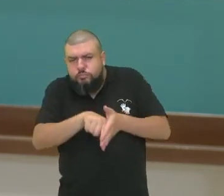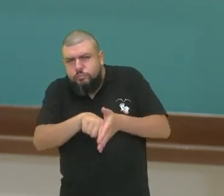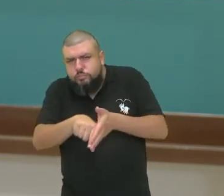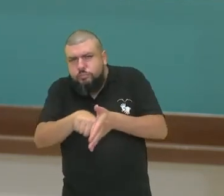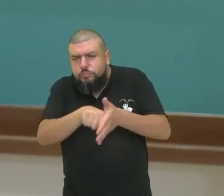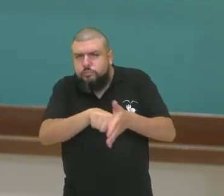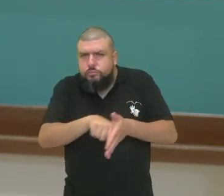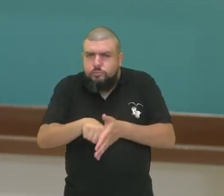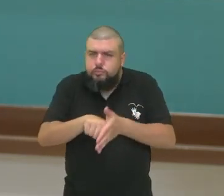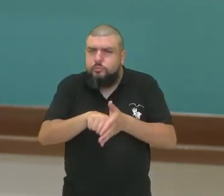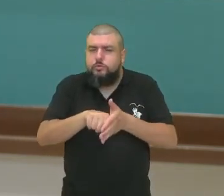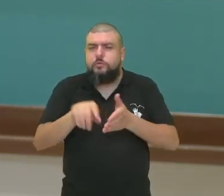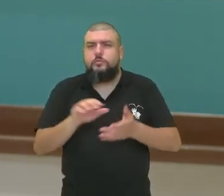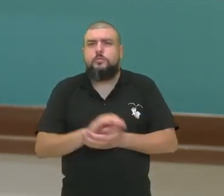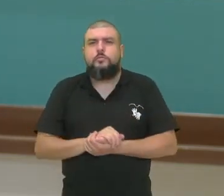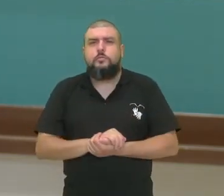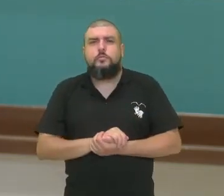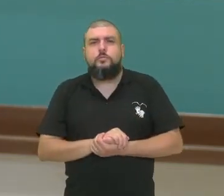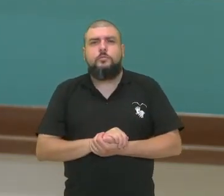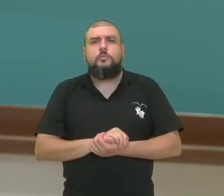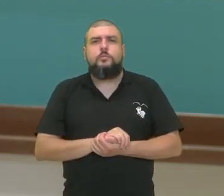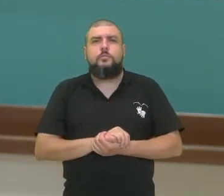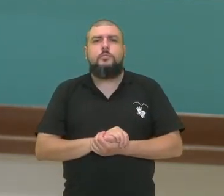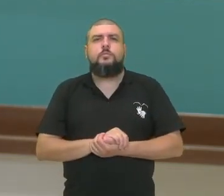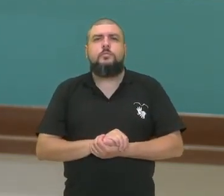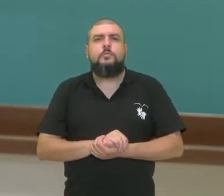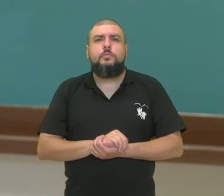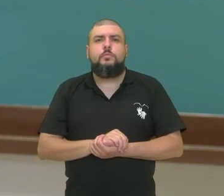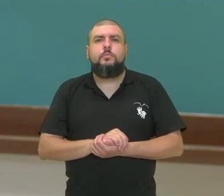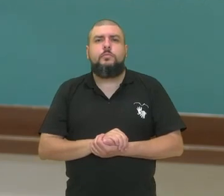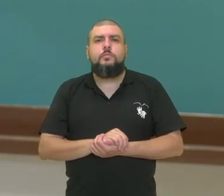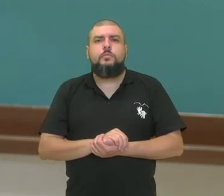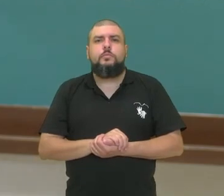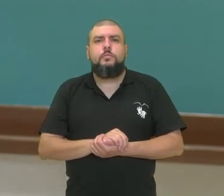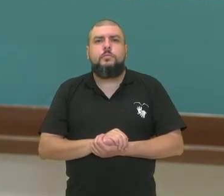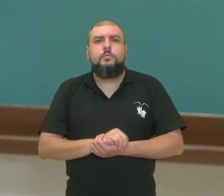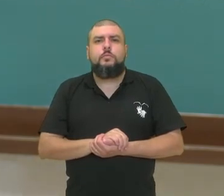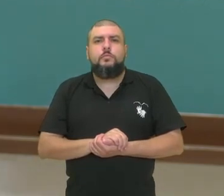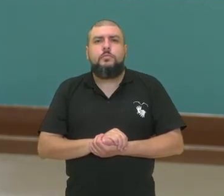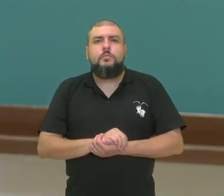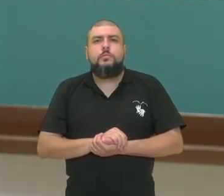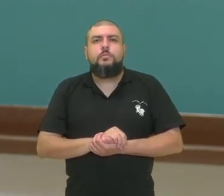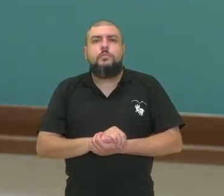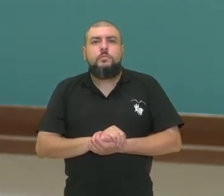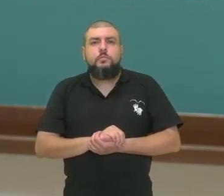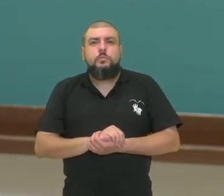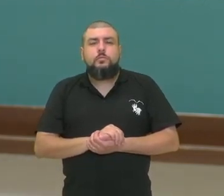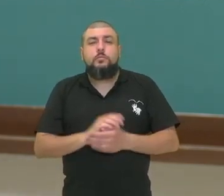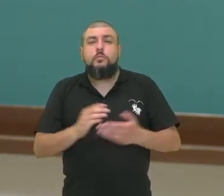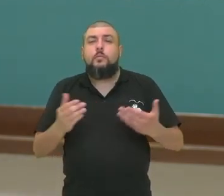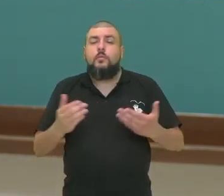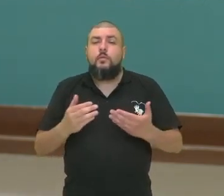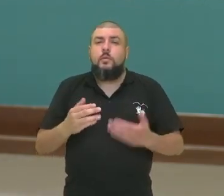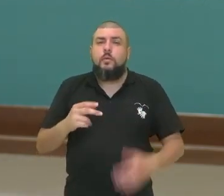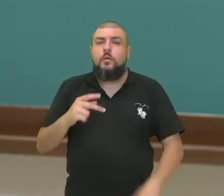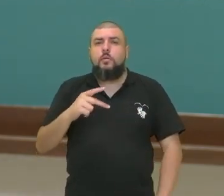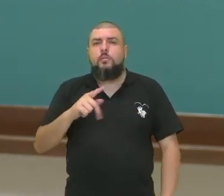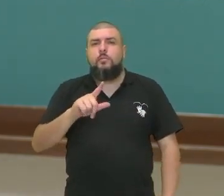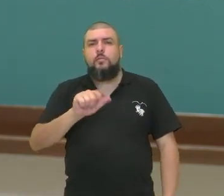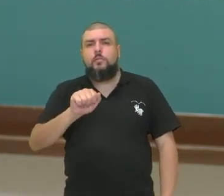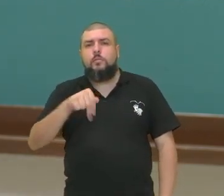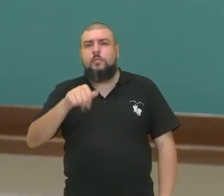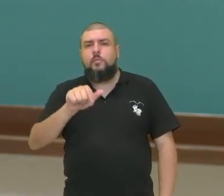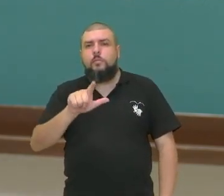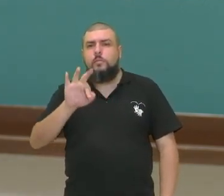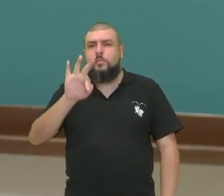nossas vistas, tá bom? Muito bem. Então agora vamos falar então agora da região do Planalto Setentrional. Então esse planalto mais